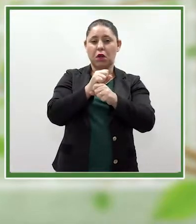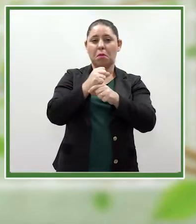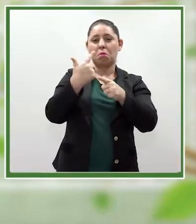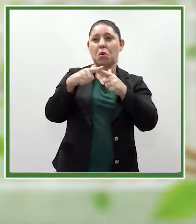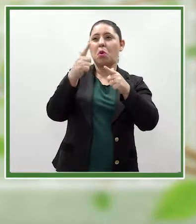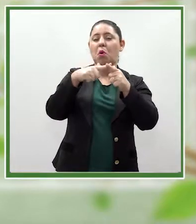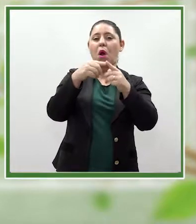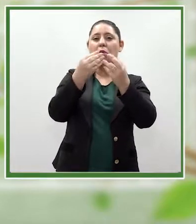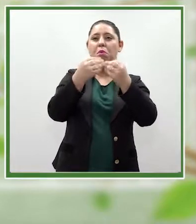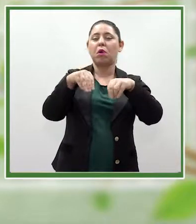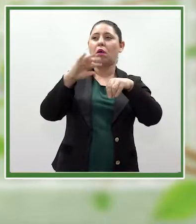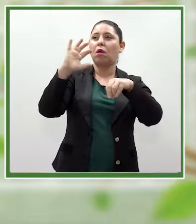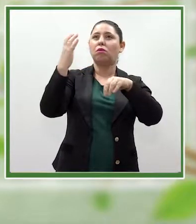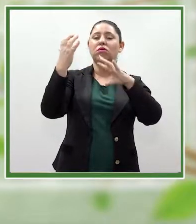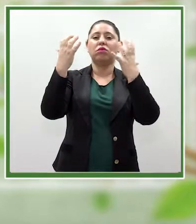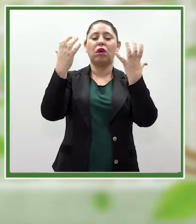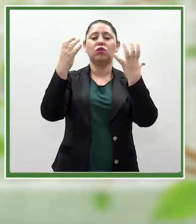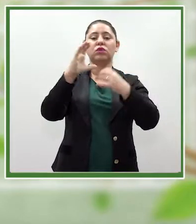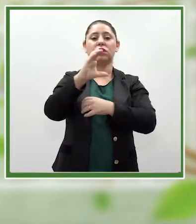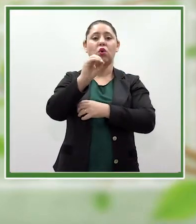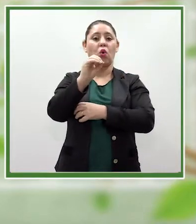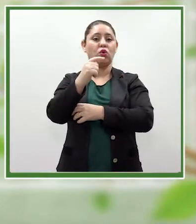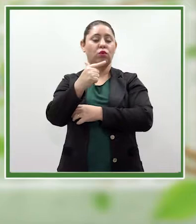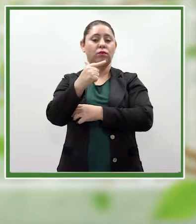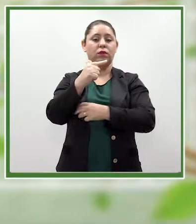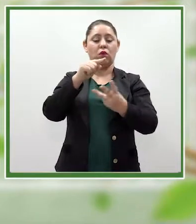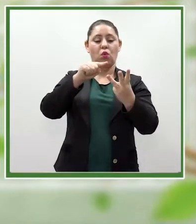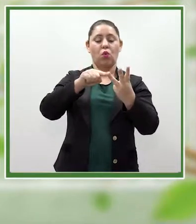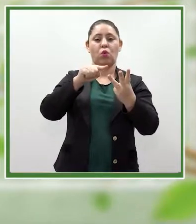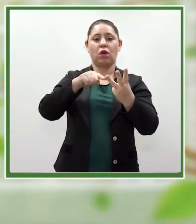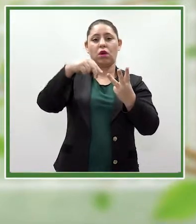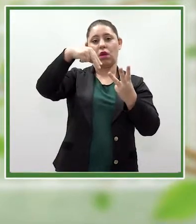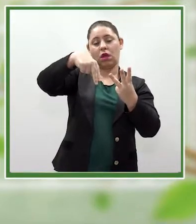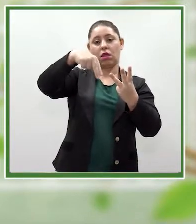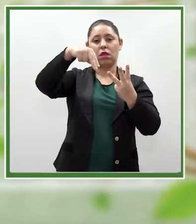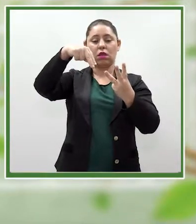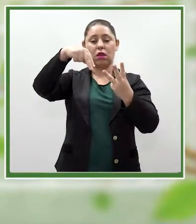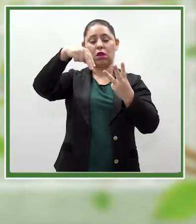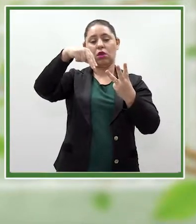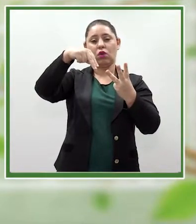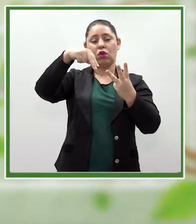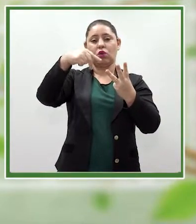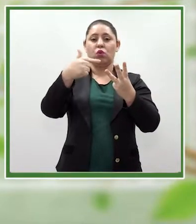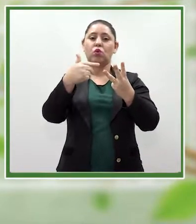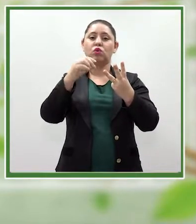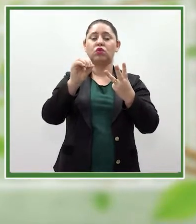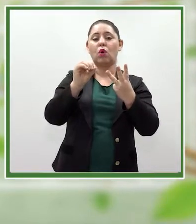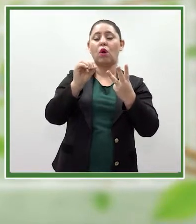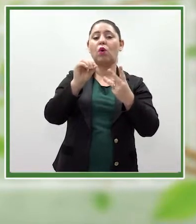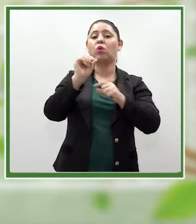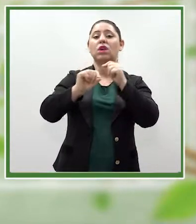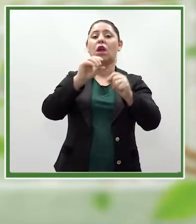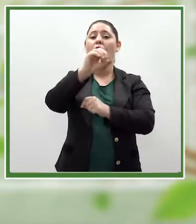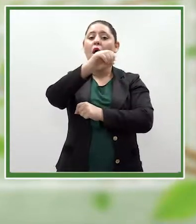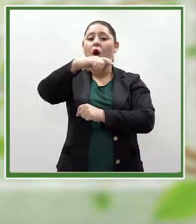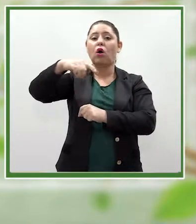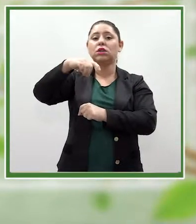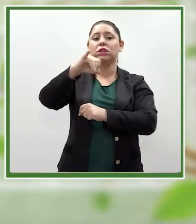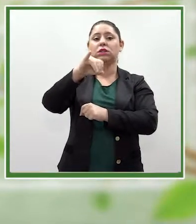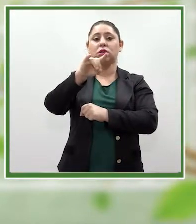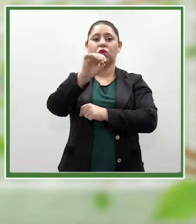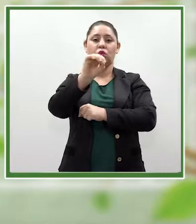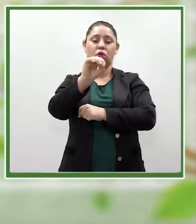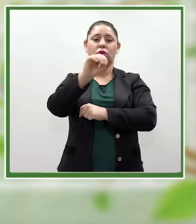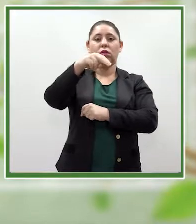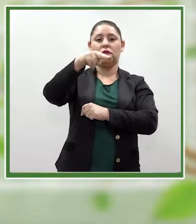potencial de causar efeito estufa do que o CO2, e o último, o N2O, ou óxido nitroso. Este,